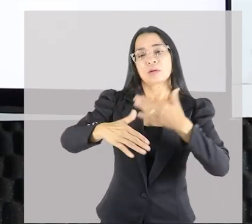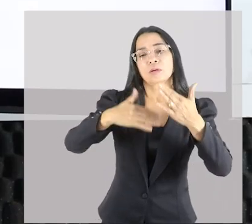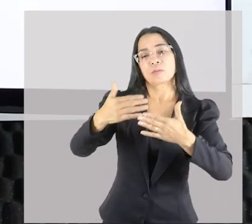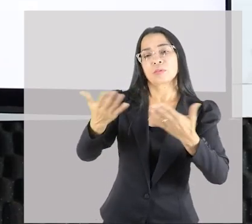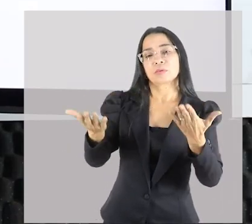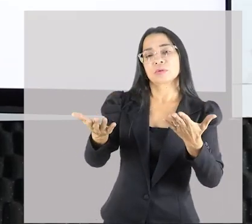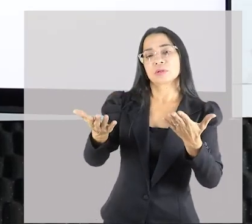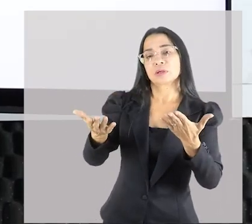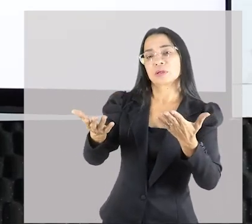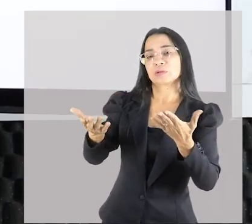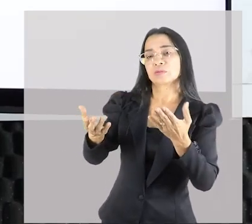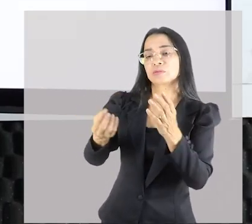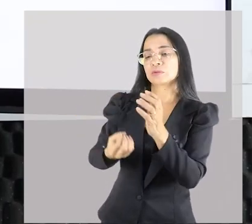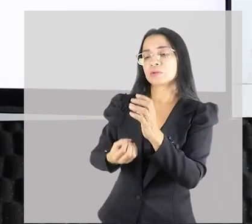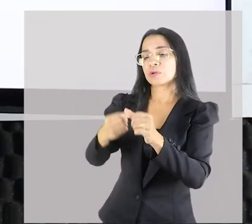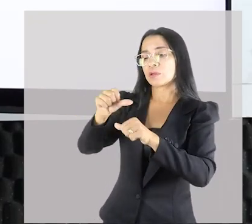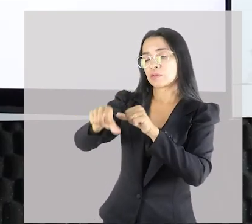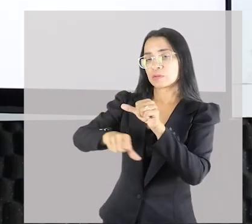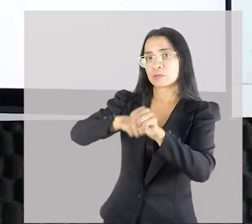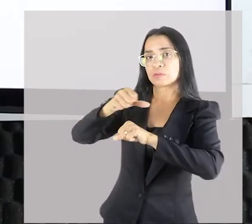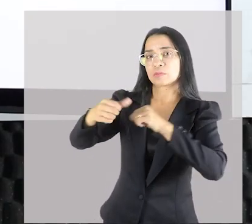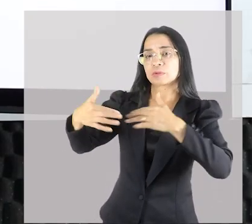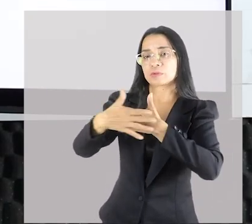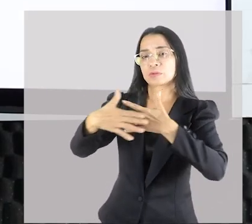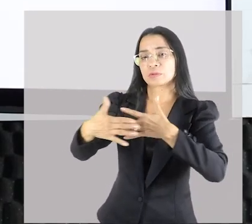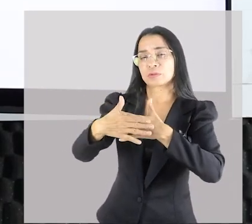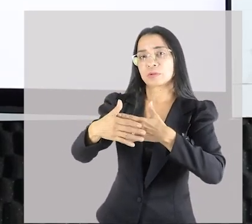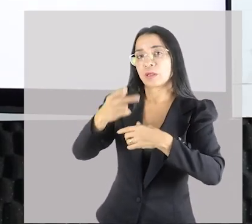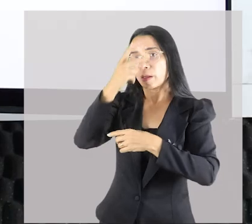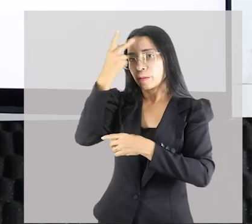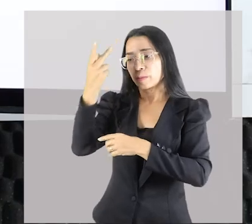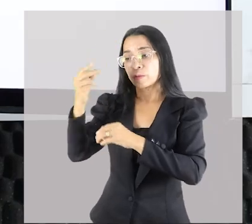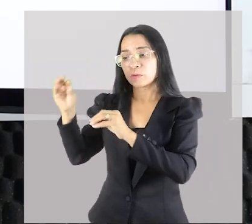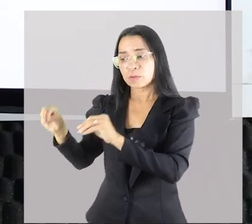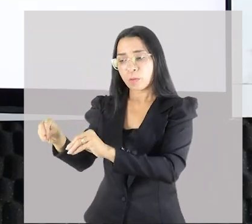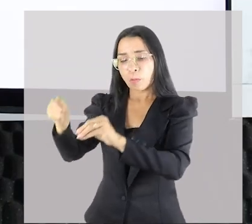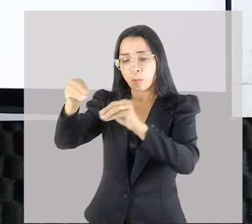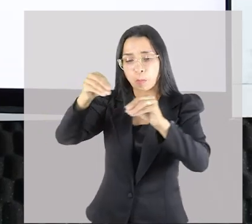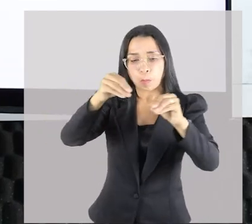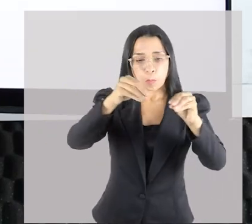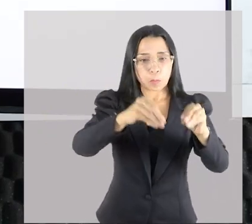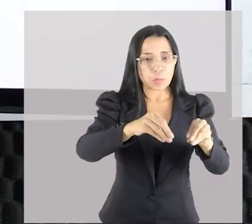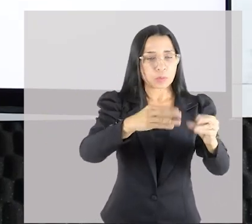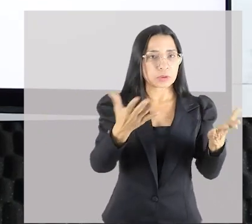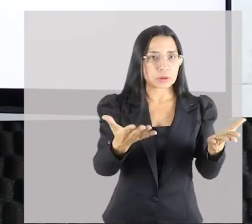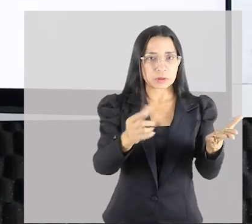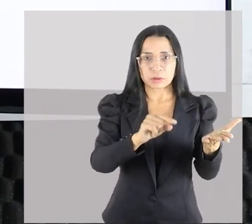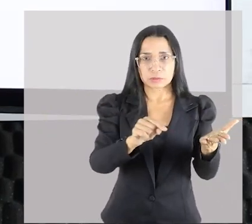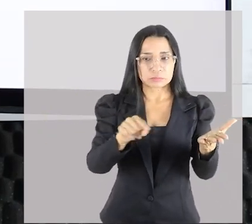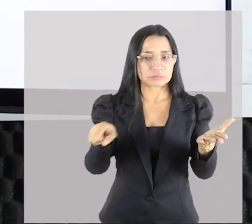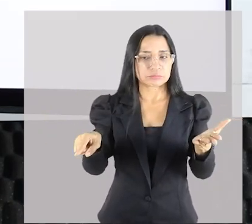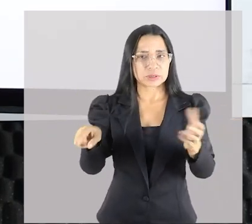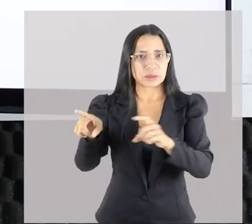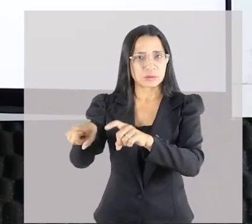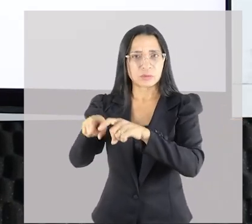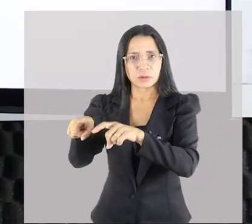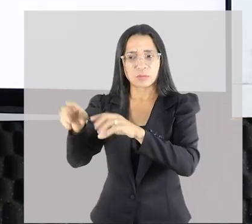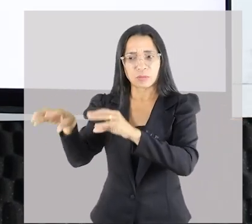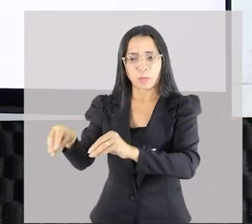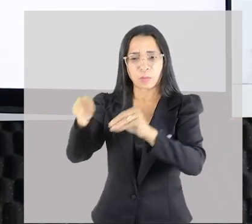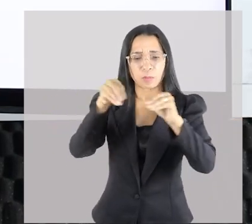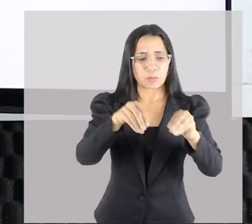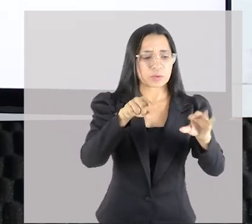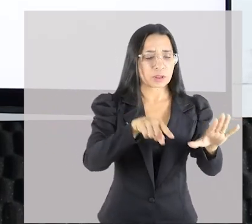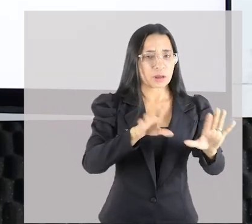revitalização das cidades, as pessoas vão sair do campo assim de uma hora para outra? Não. Olha o que acontece. Aquelas obrigações servis, que nós já vimos